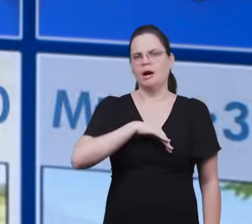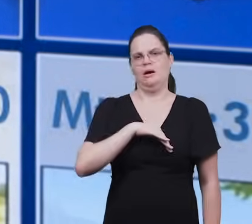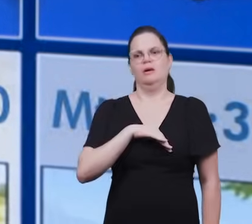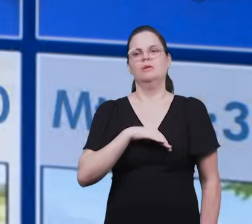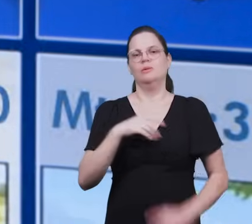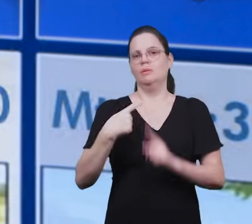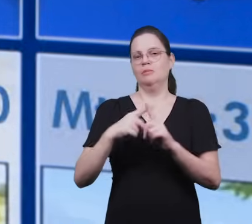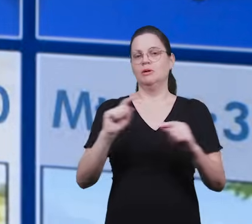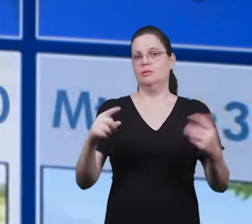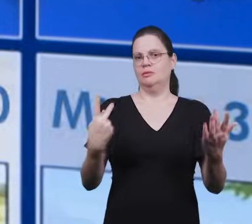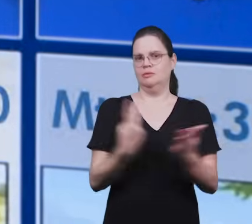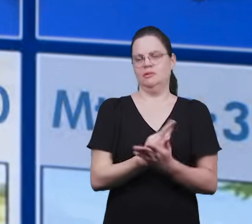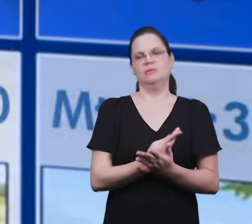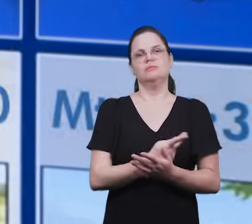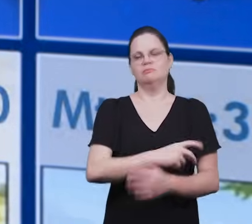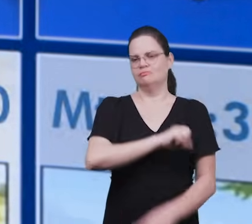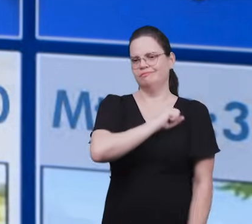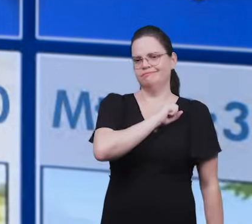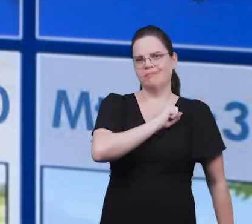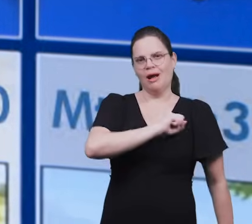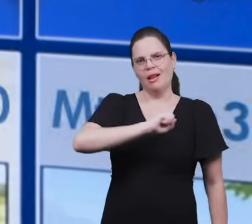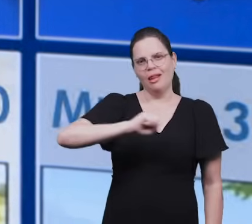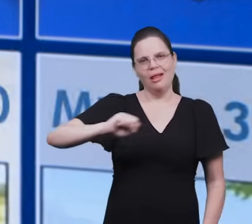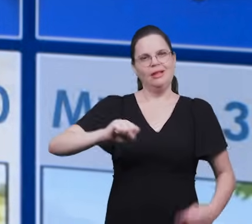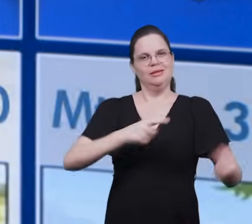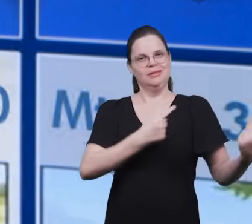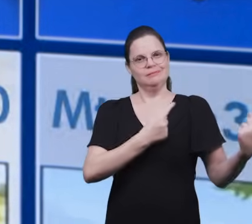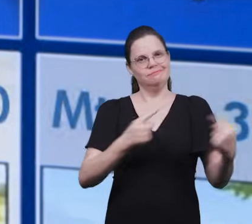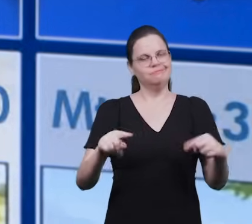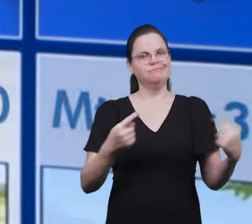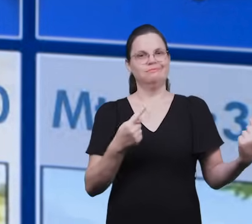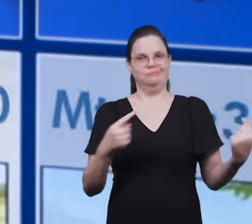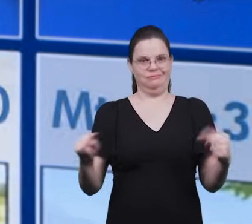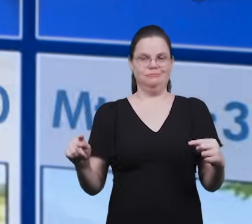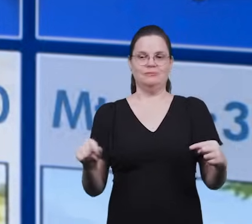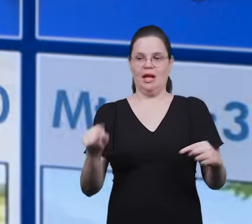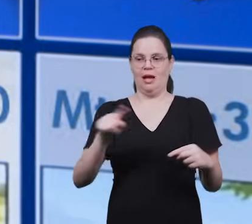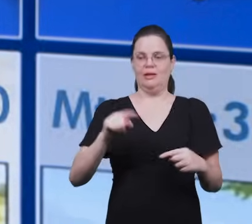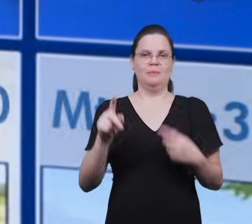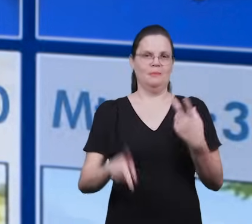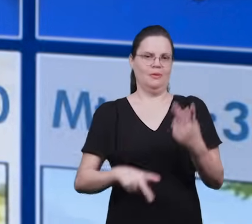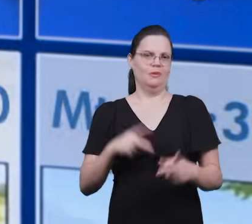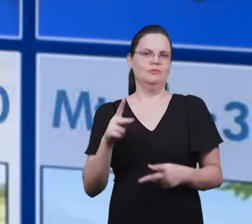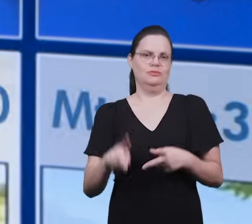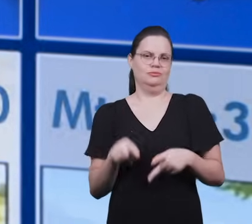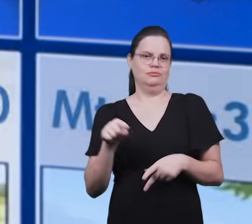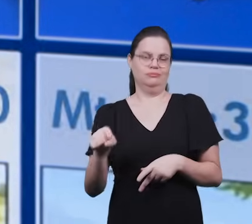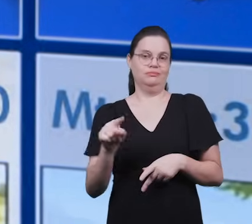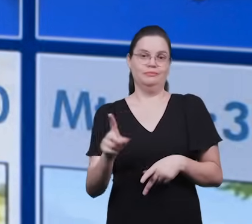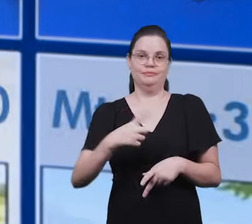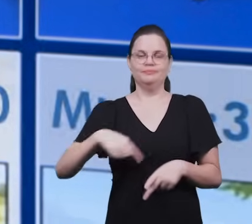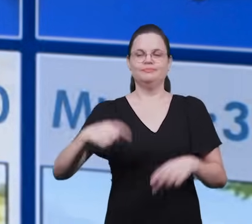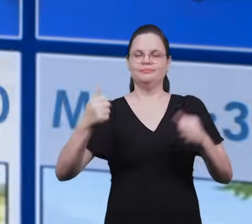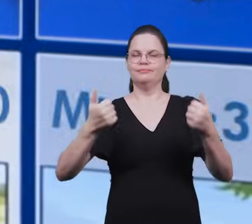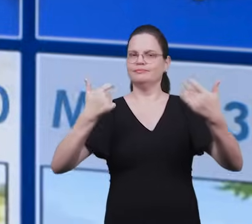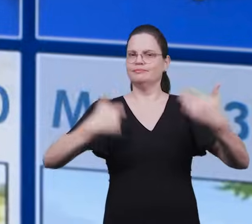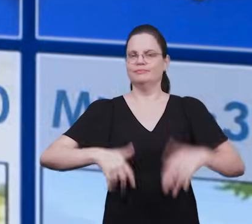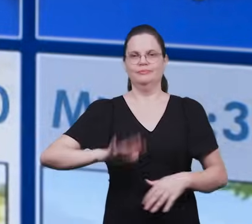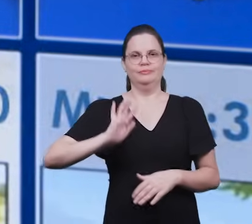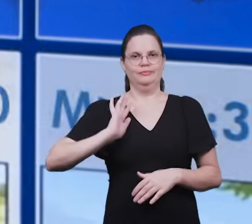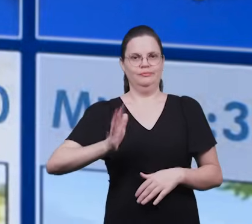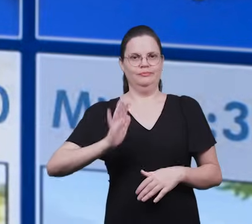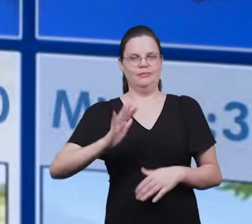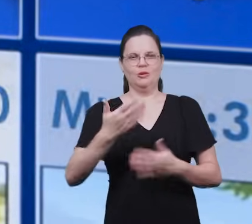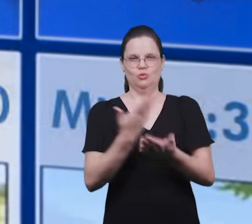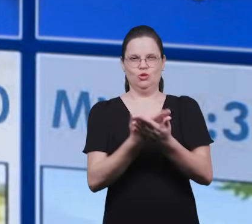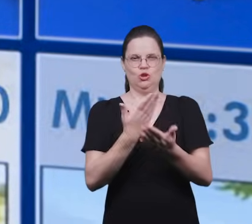e propagaram essa perseguição ao povo do Senhor. Então, nós relatamos aqui ao longo